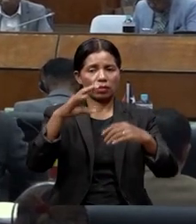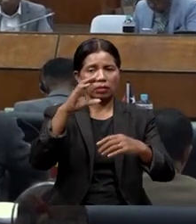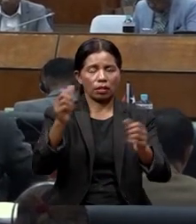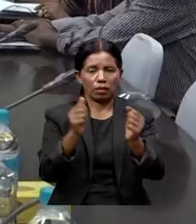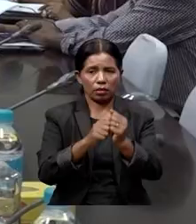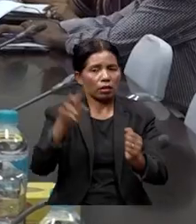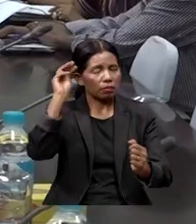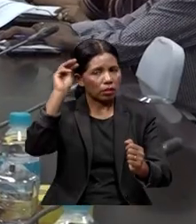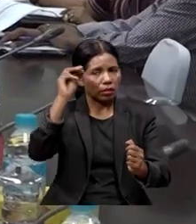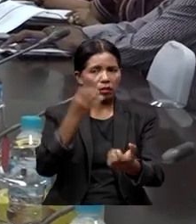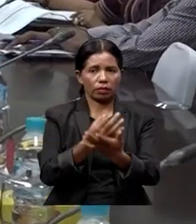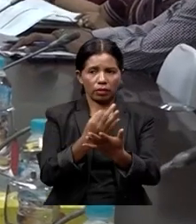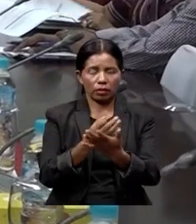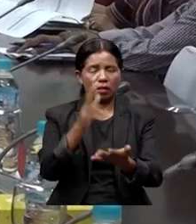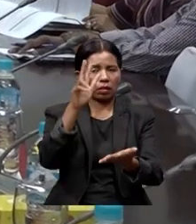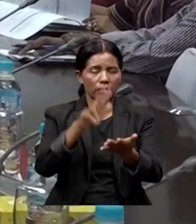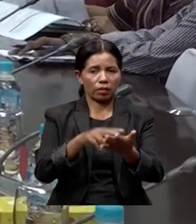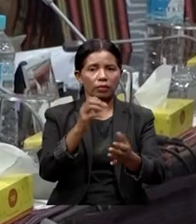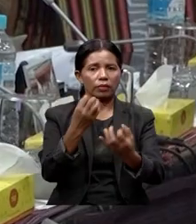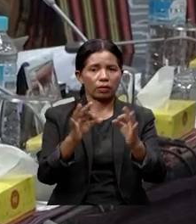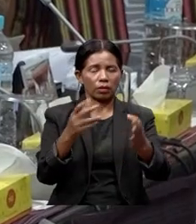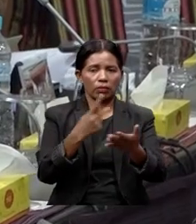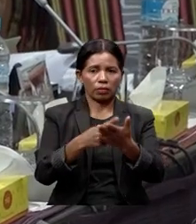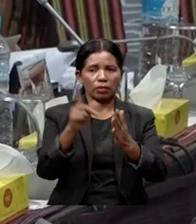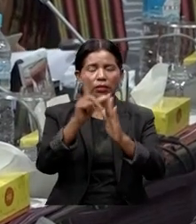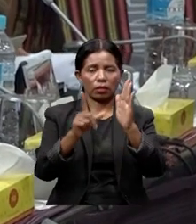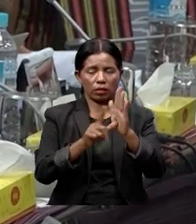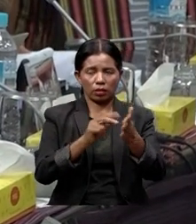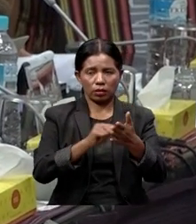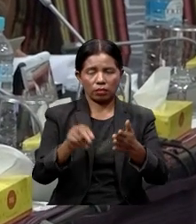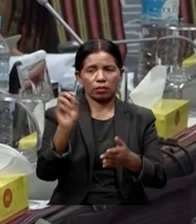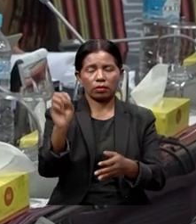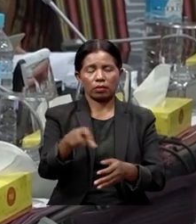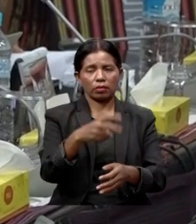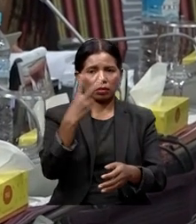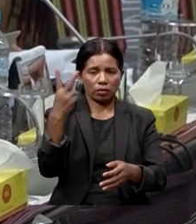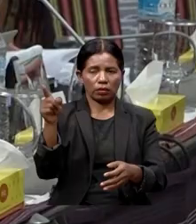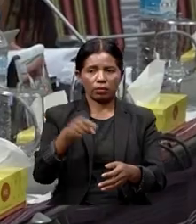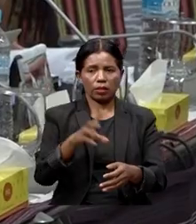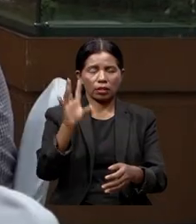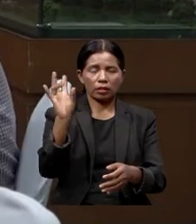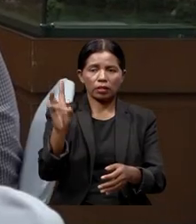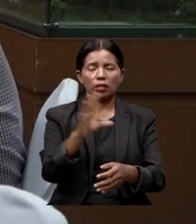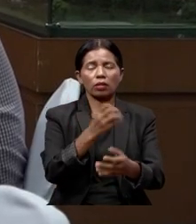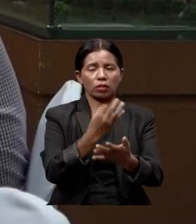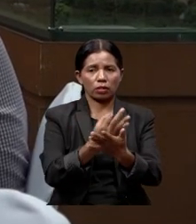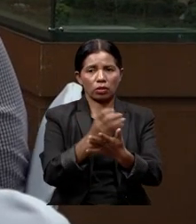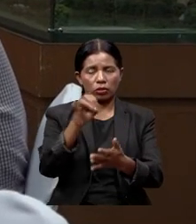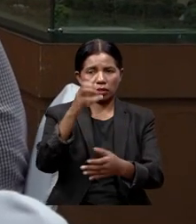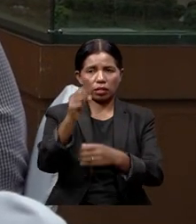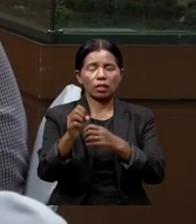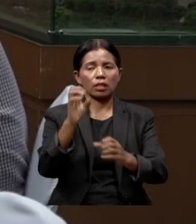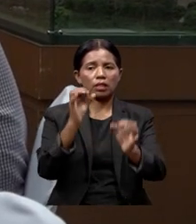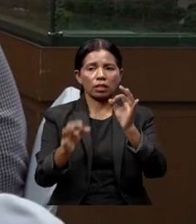amuto com o Ministério de Finanças, a aprovação final da proposta lei número Salestin Rua, barra sexta, Orçamento Geral do Estado, mais